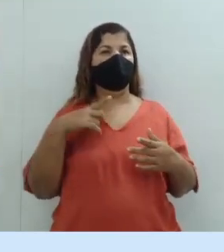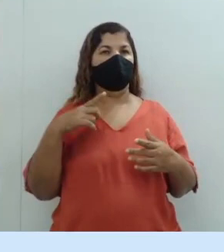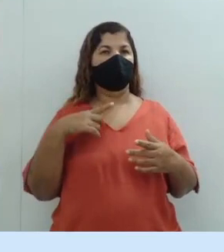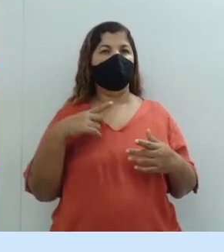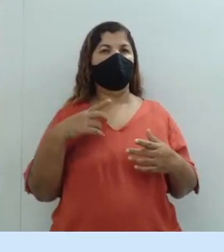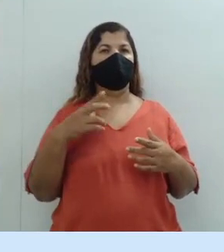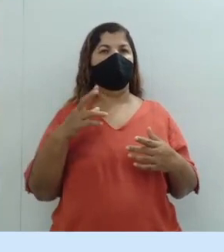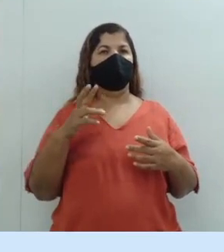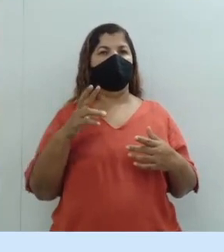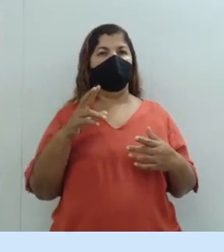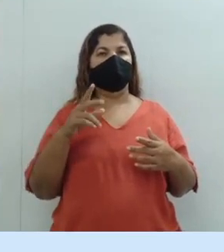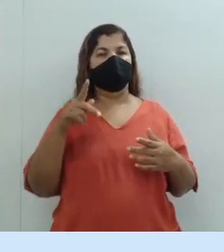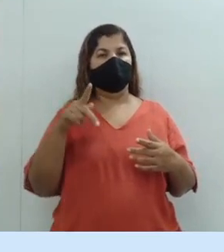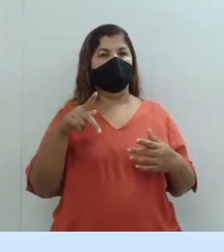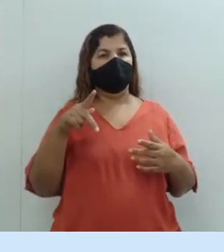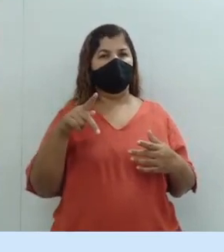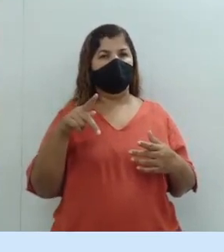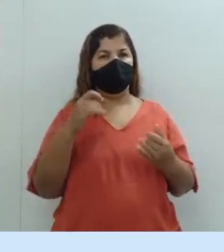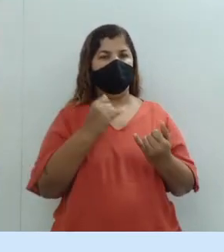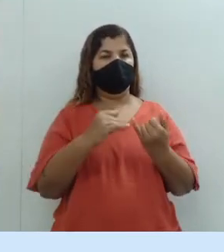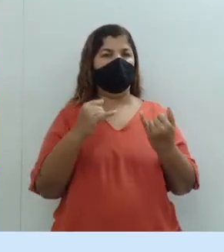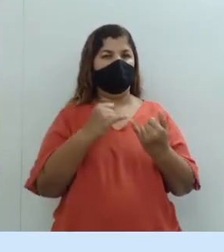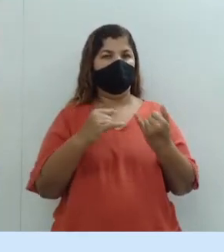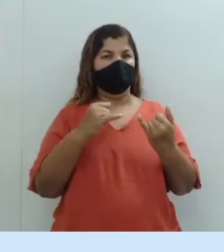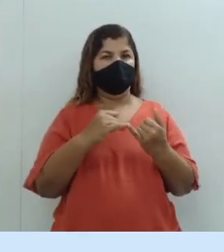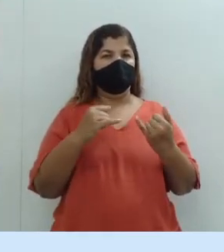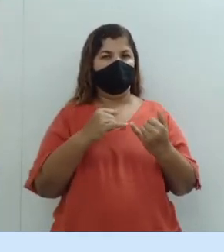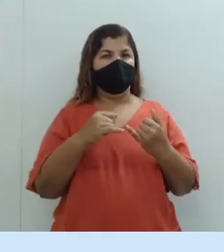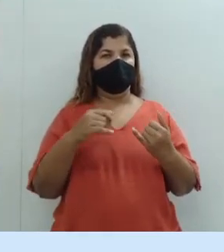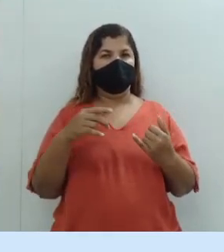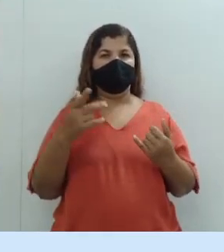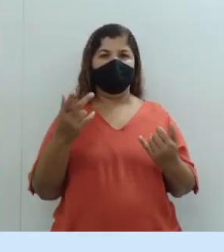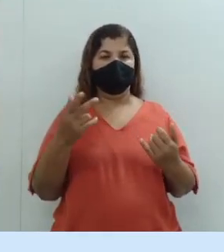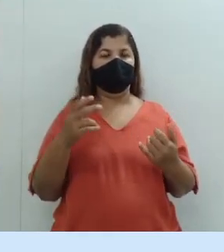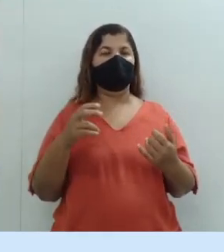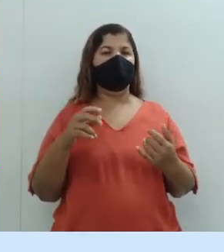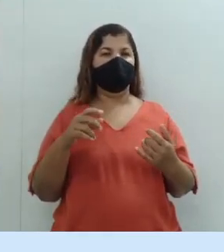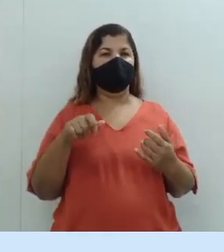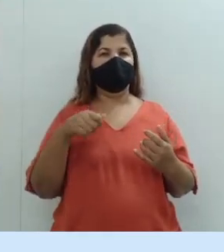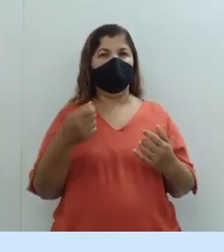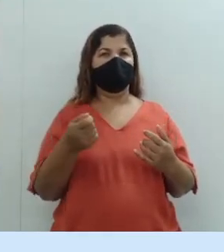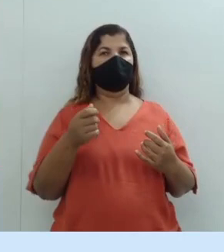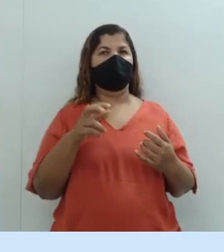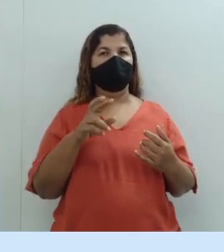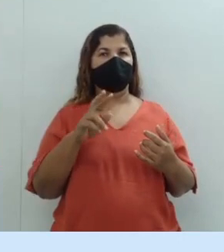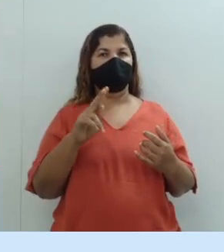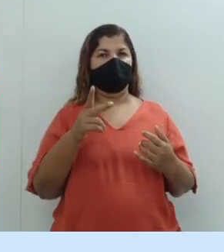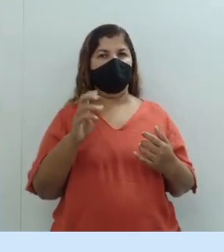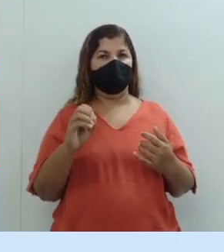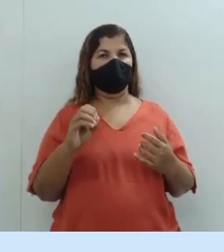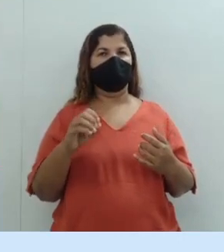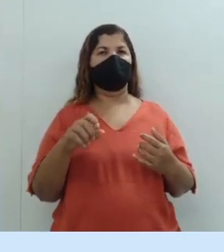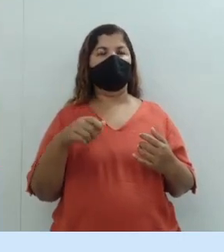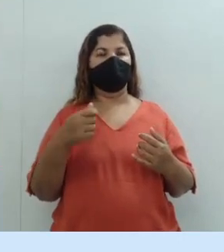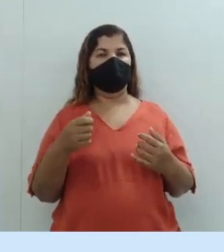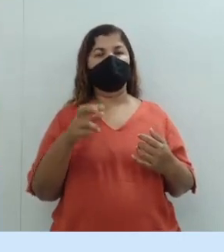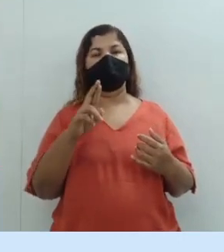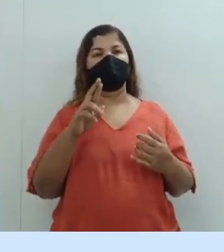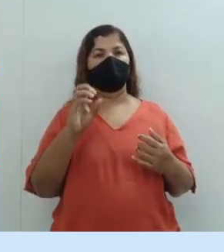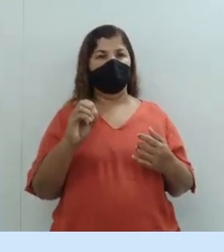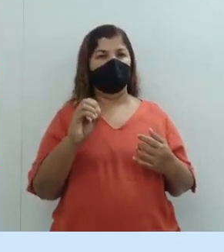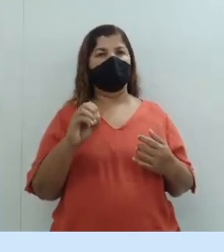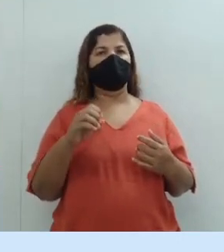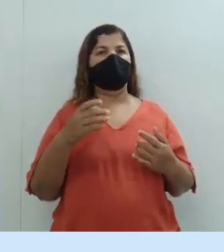aí grega, né, que parece um P, mas não é um P, tomar cuidado para não confundir, isso é um Rho, e é dito como resistividade